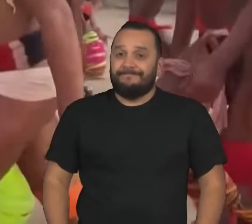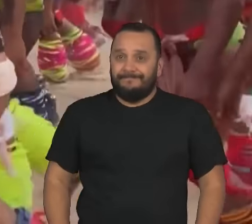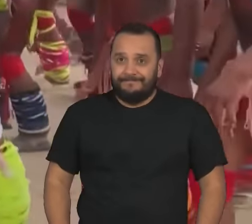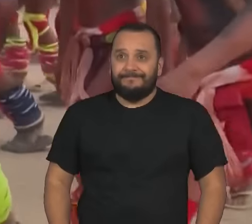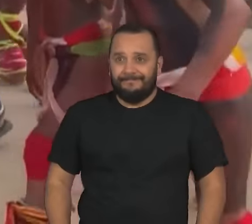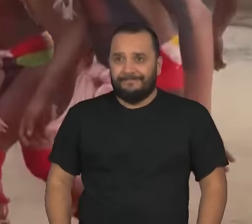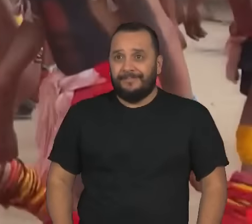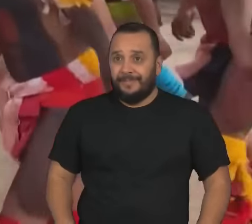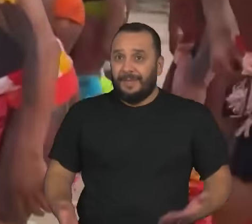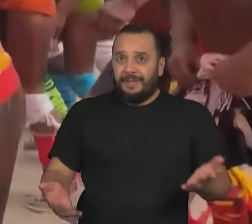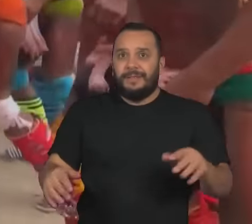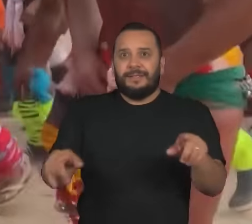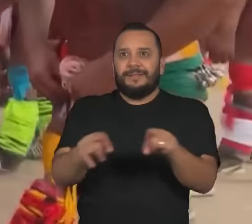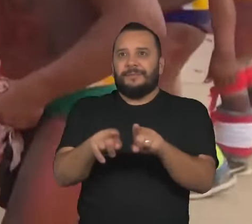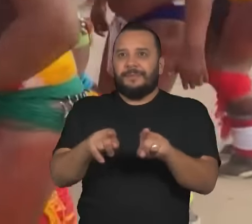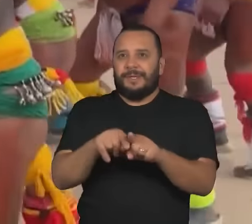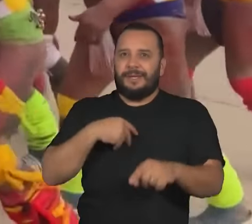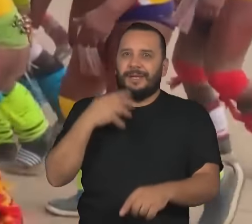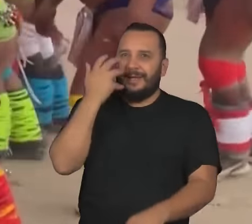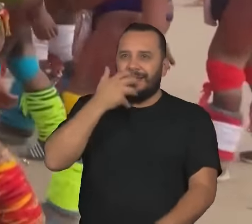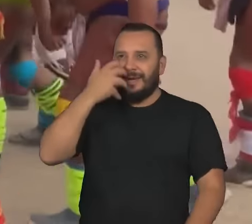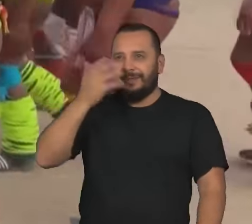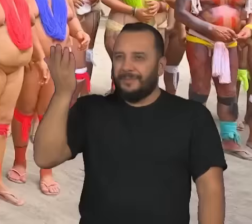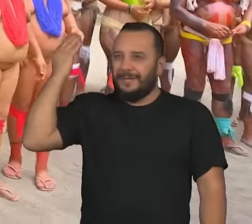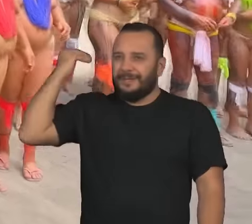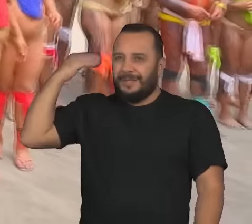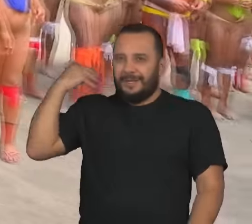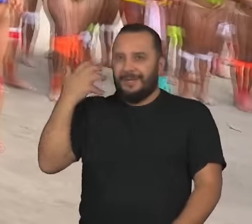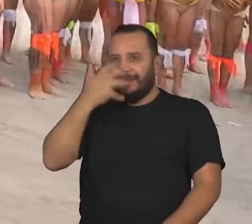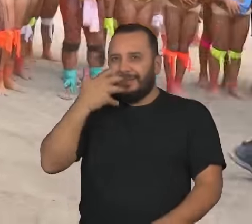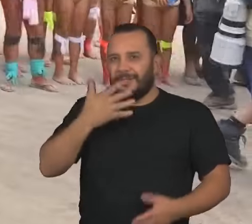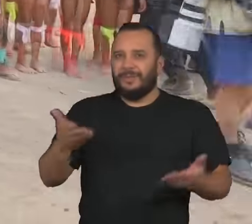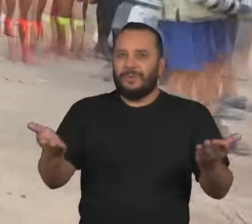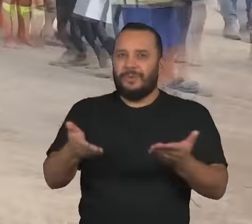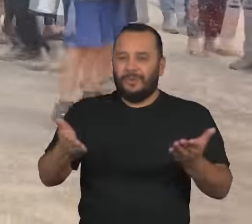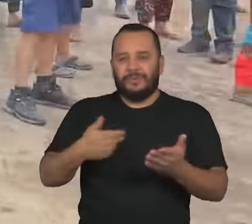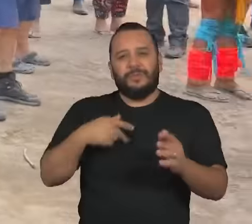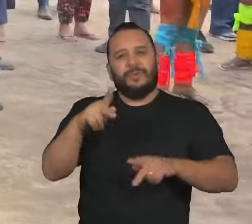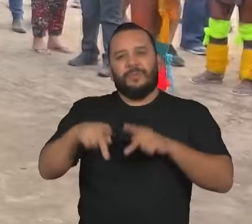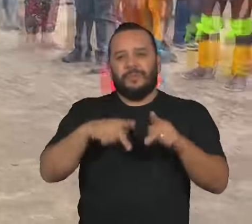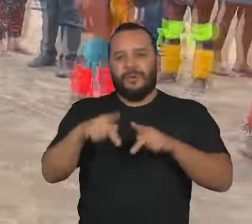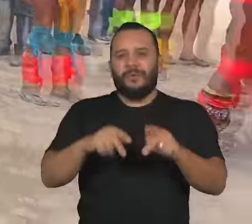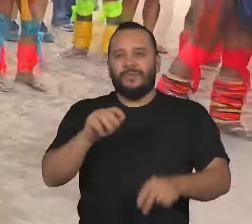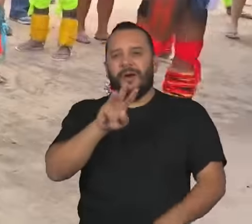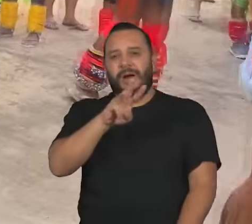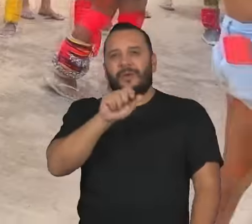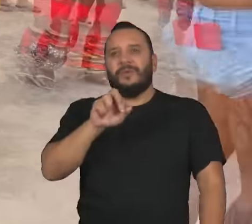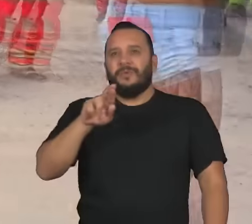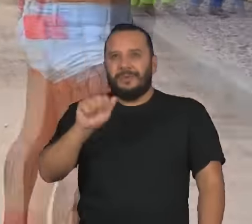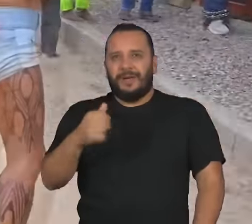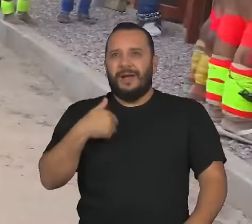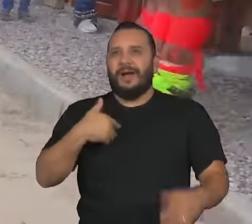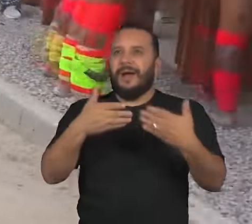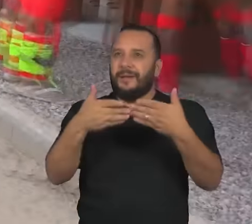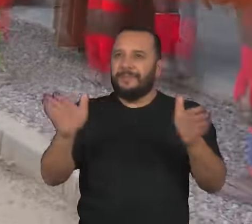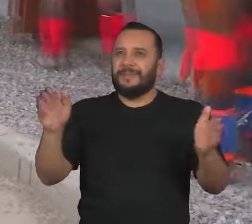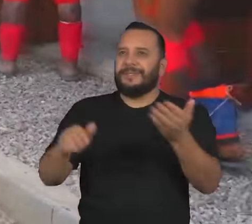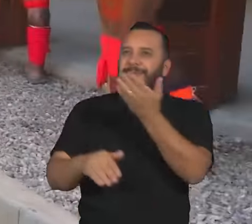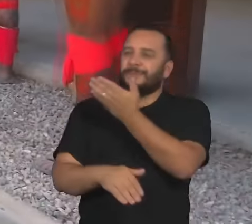Repetindo no presente os cantos do passado, o povo Áudia abriu as portas de uma biblioteca